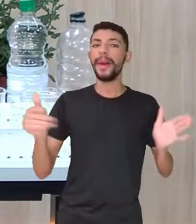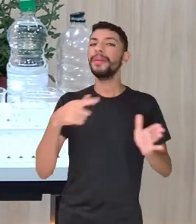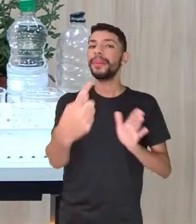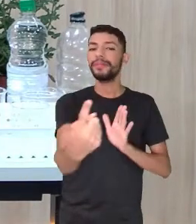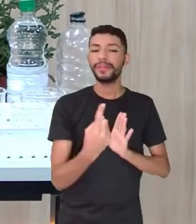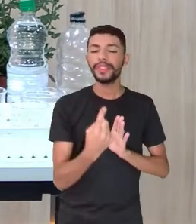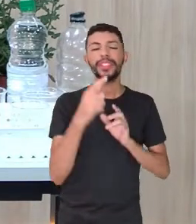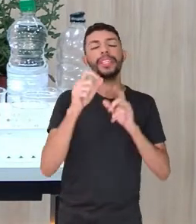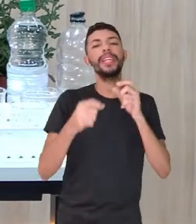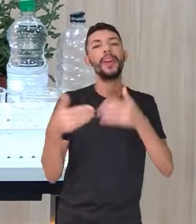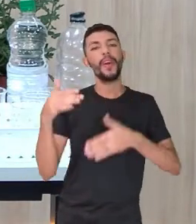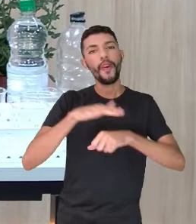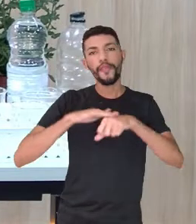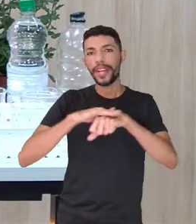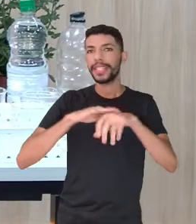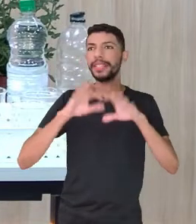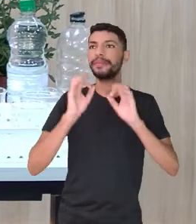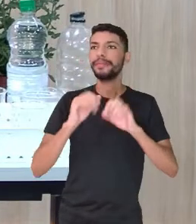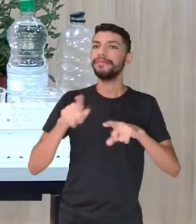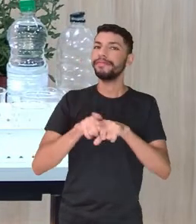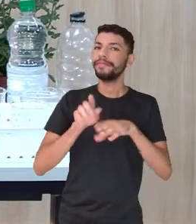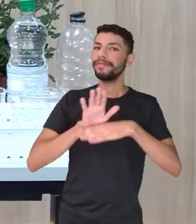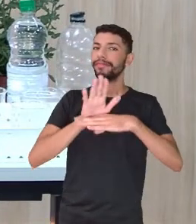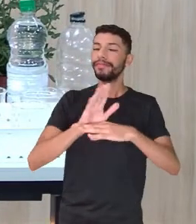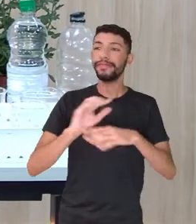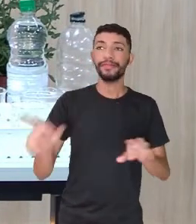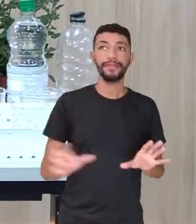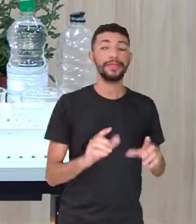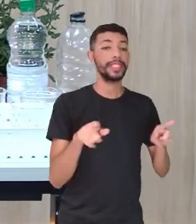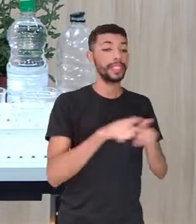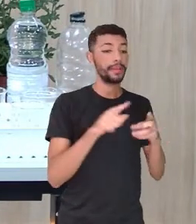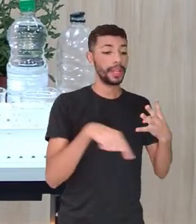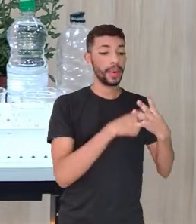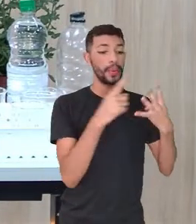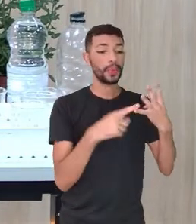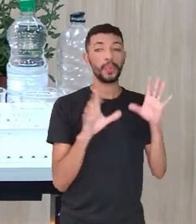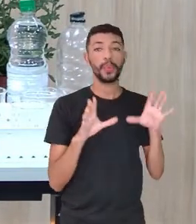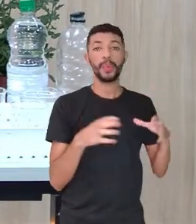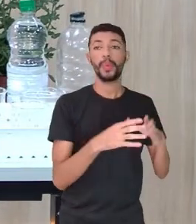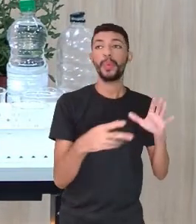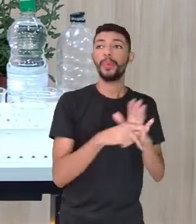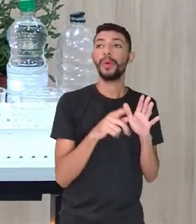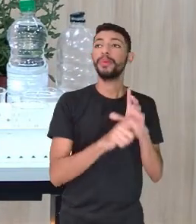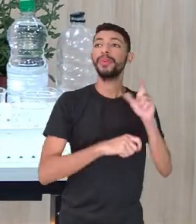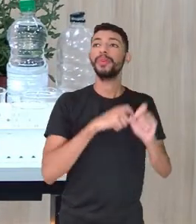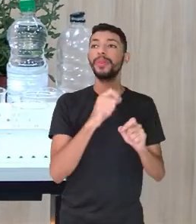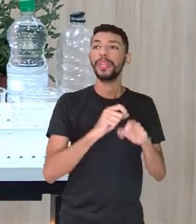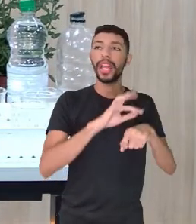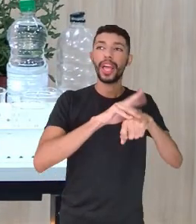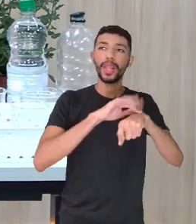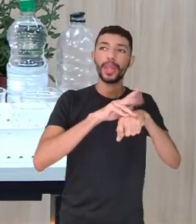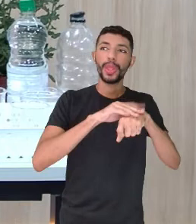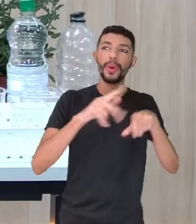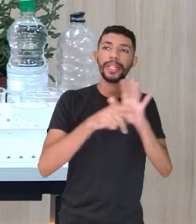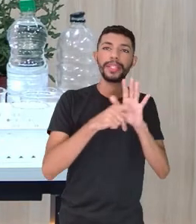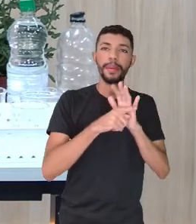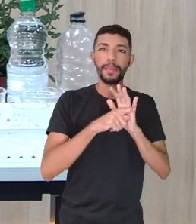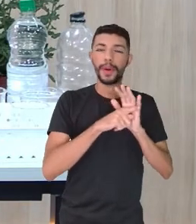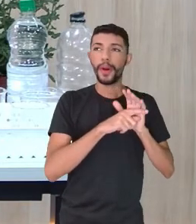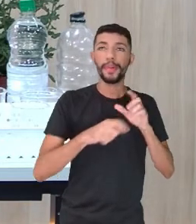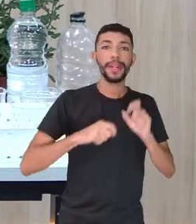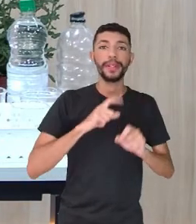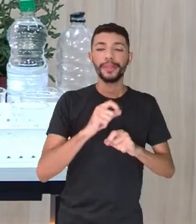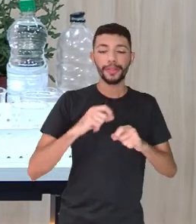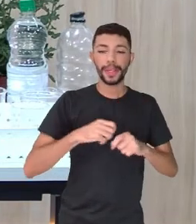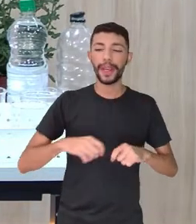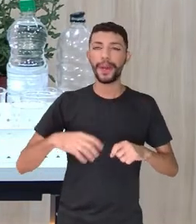nesse problema. E também falamos das doenças inflamatórias do intestino. Mas para dar as boas-vindas, né, e